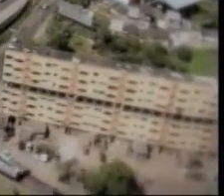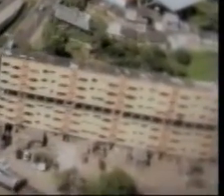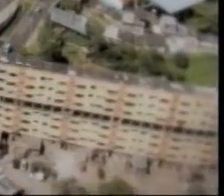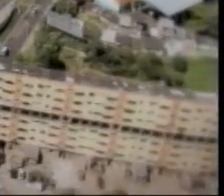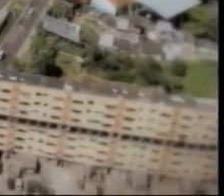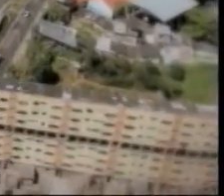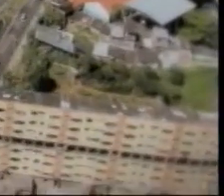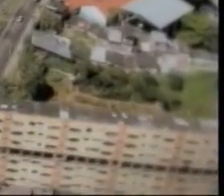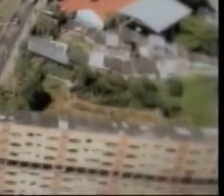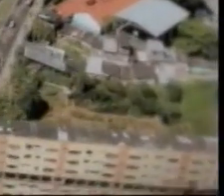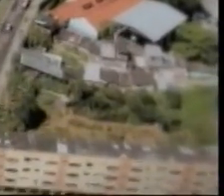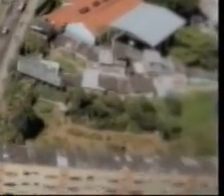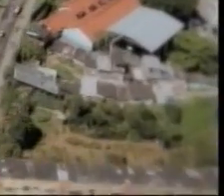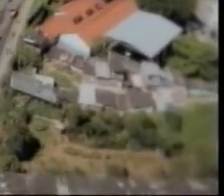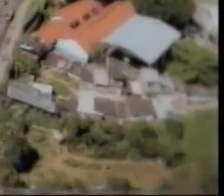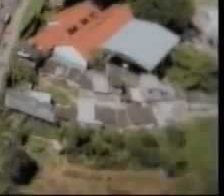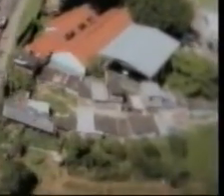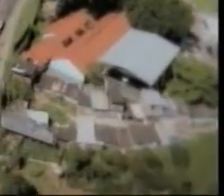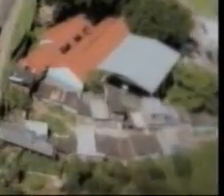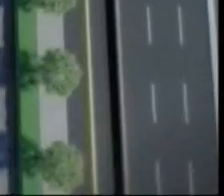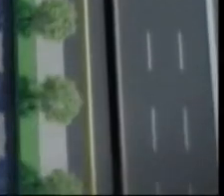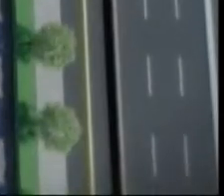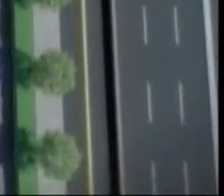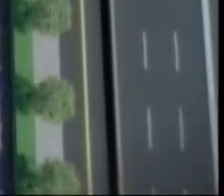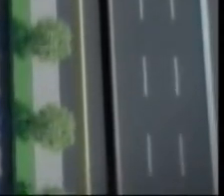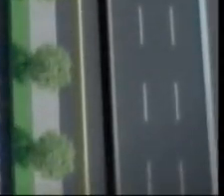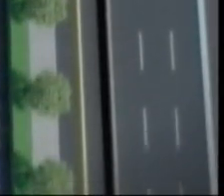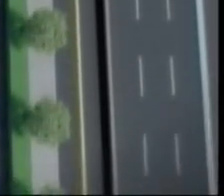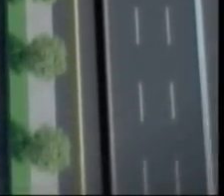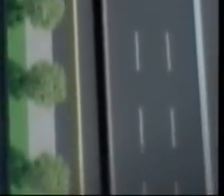Ele vai sair aqui de Deodoro e vai até o centro da cidade.